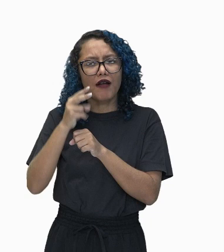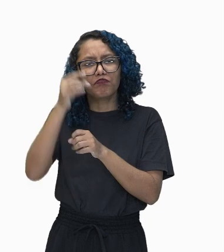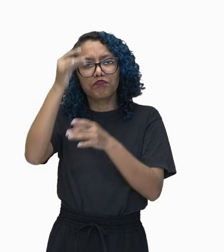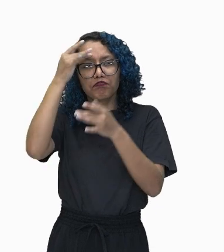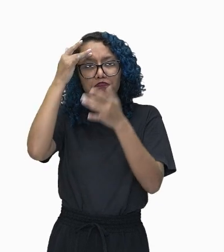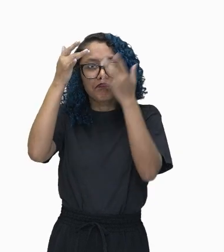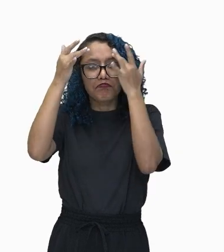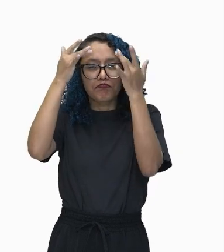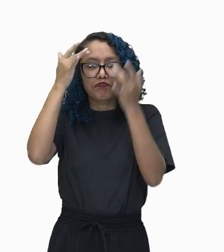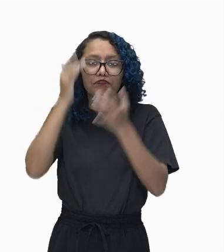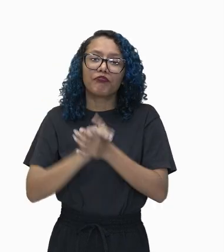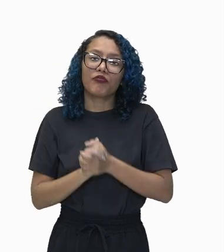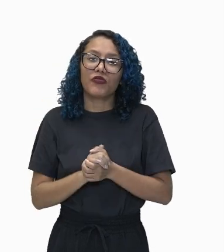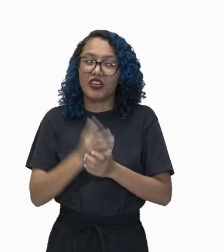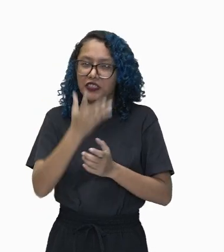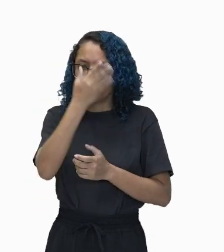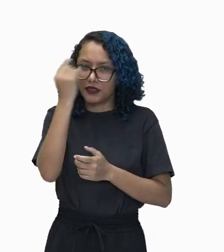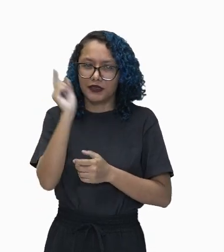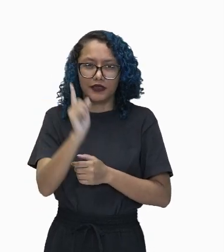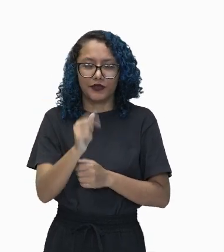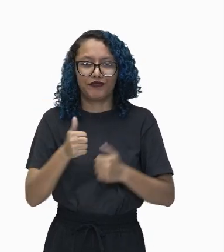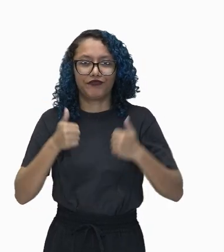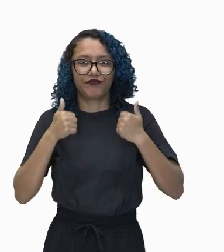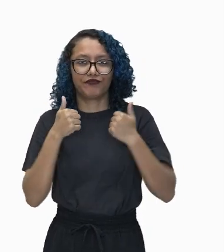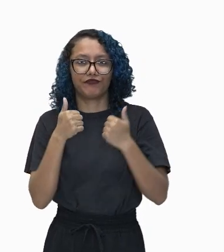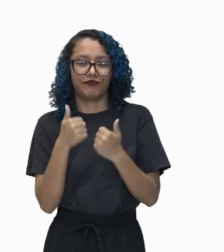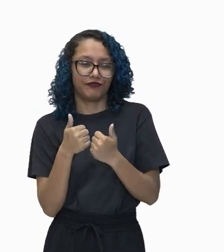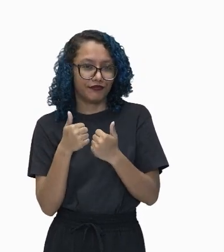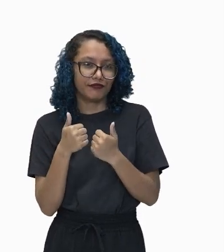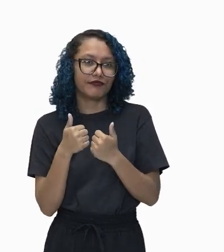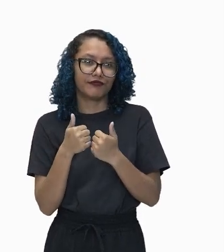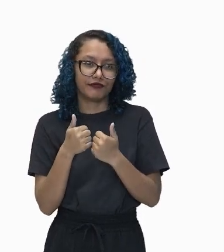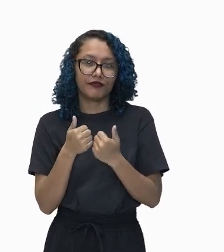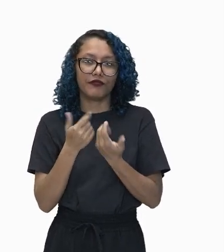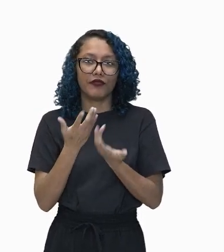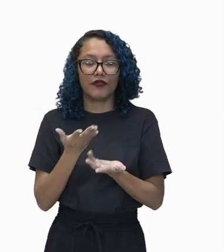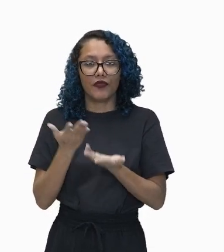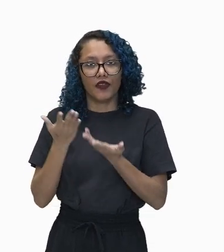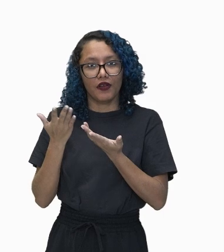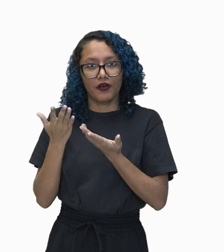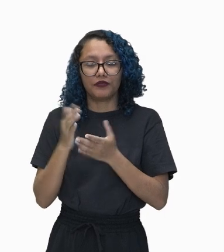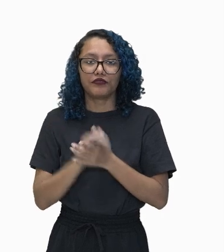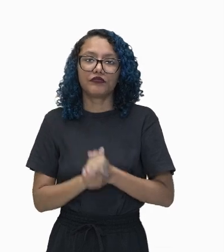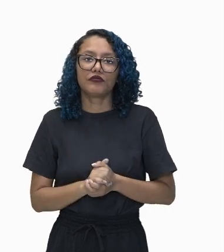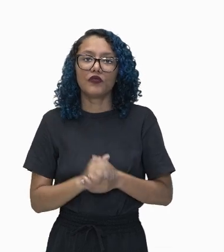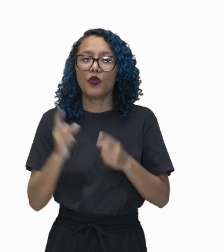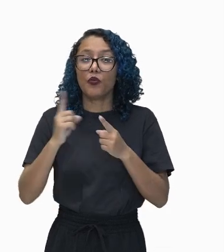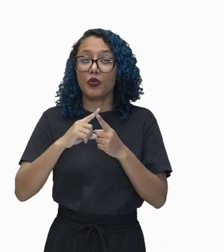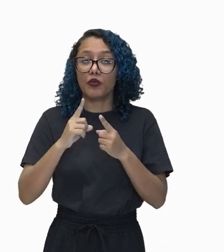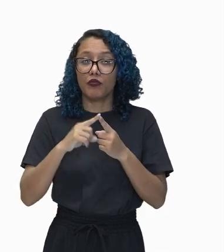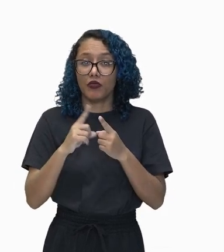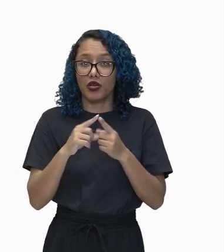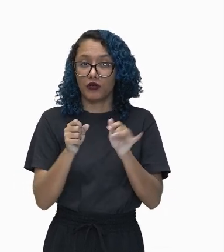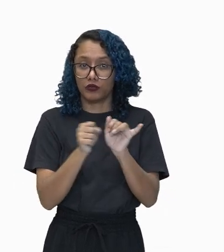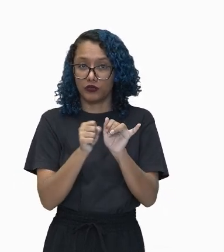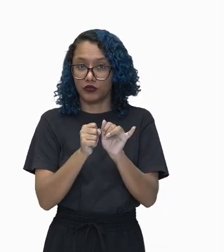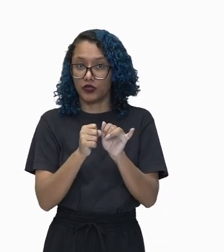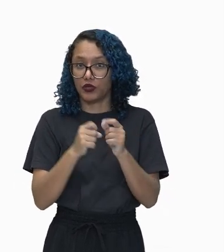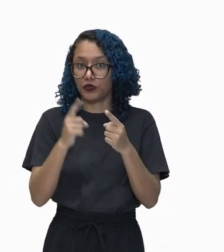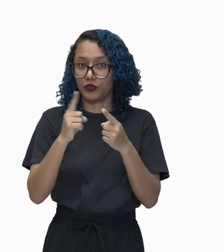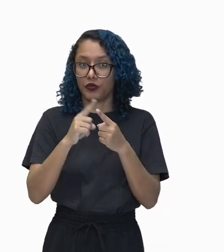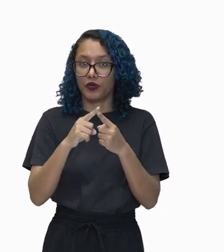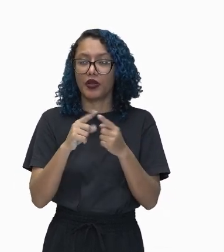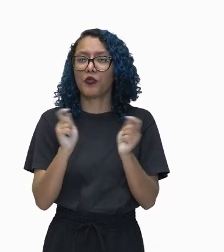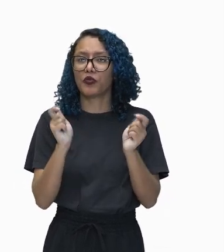vai esquecer mais. Então, temos aqui o sujeito determinado, podemos determinar ele na oração,